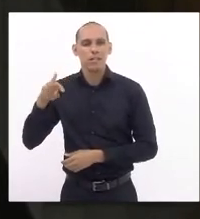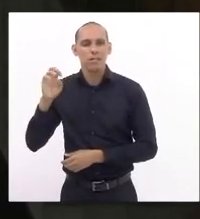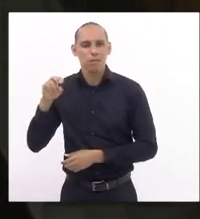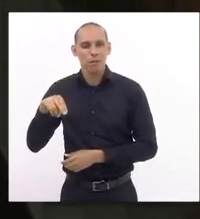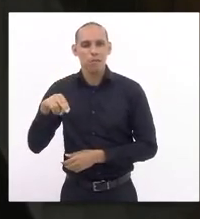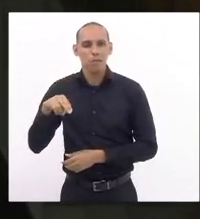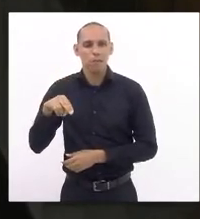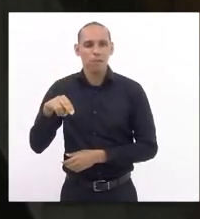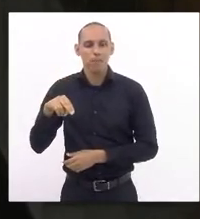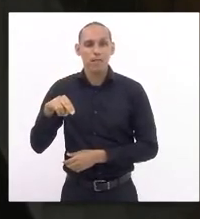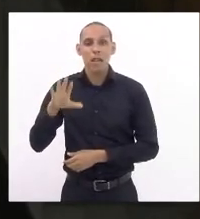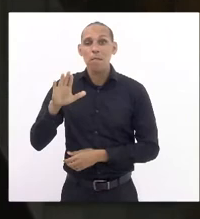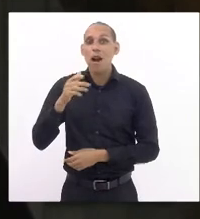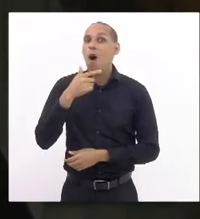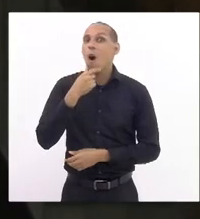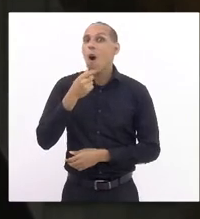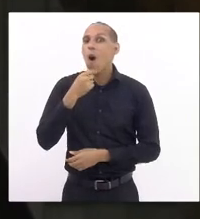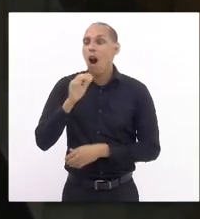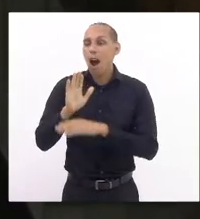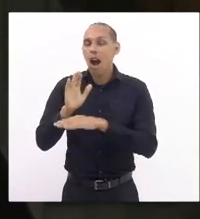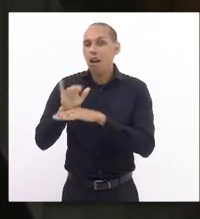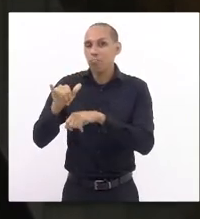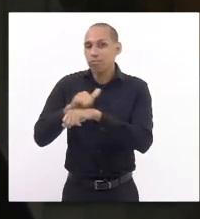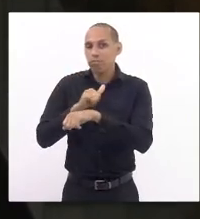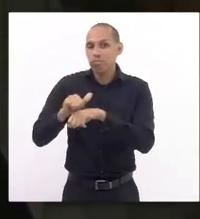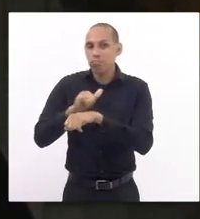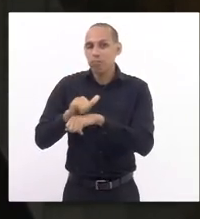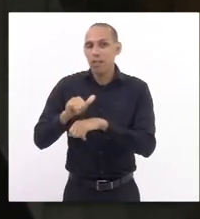proferiu uma frase que se tornou a marca daquela campanha.